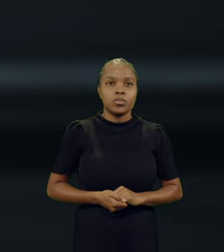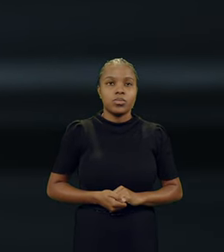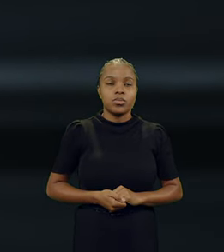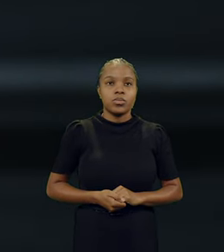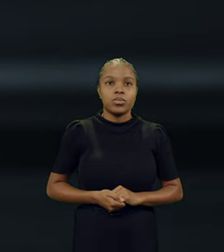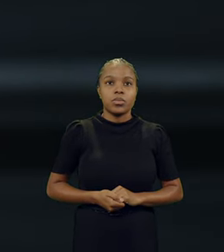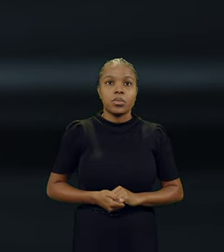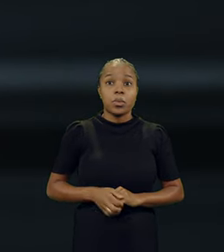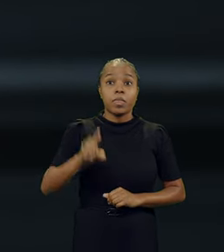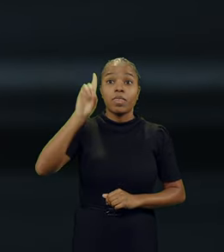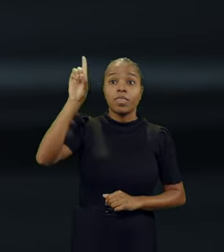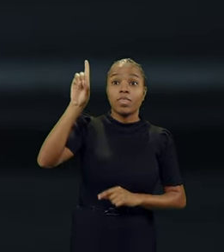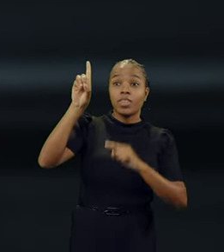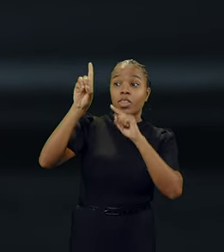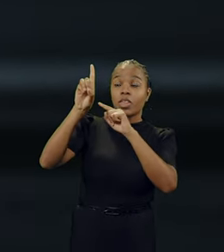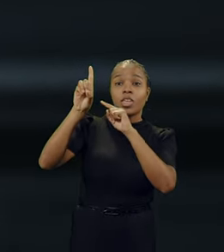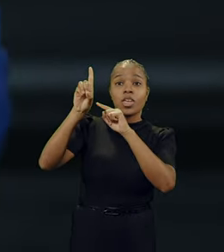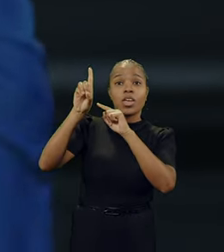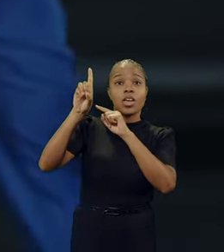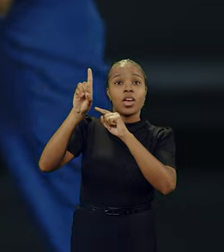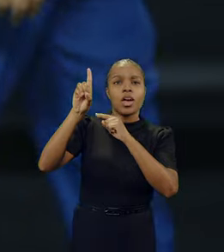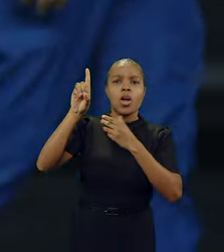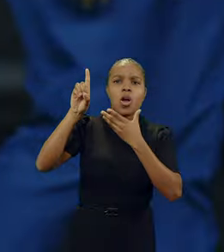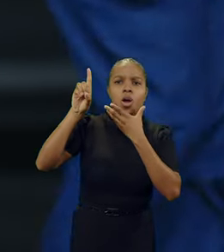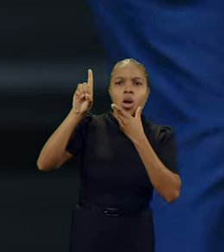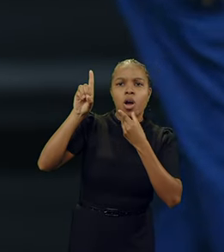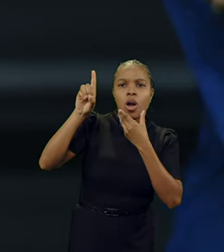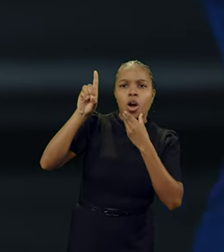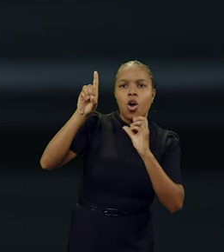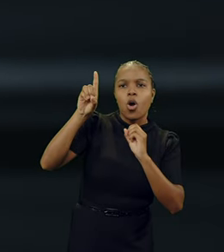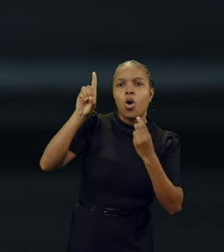Deus era homem ou era mulher?